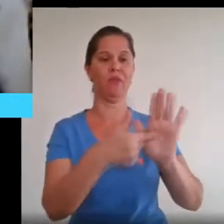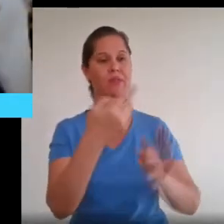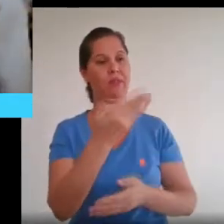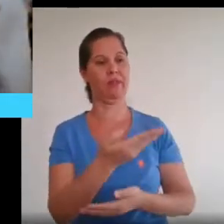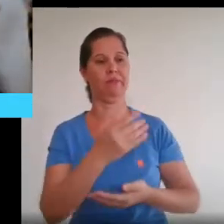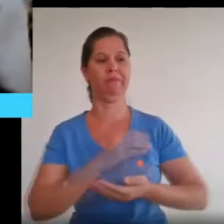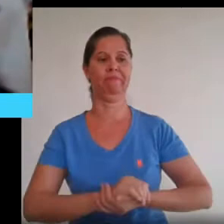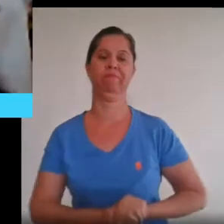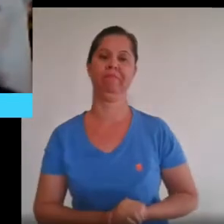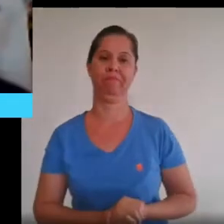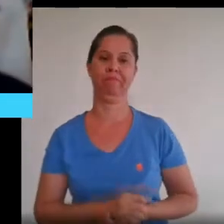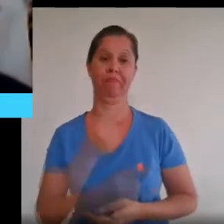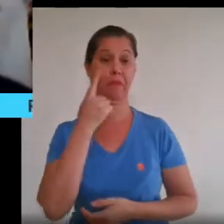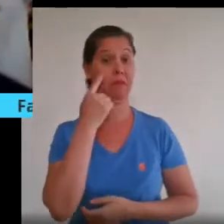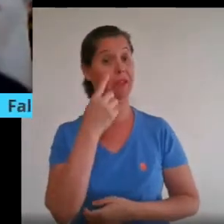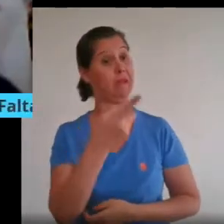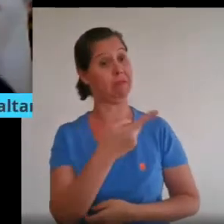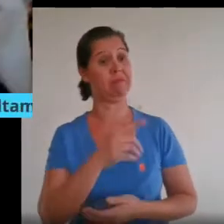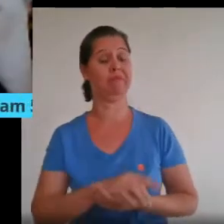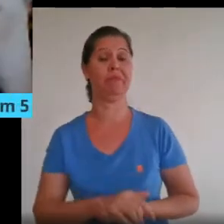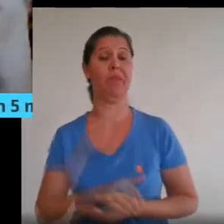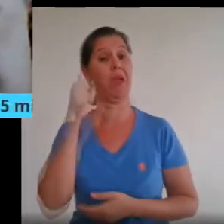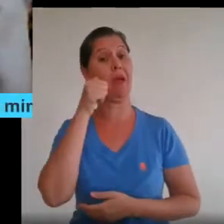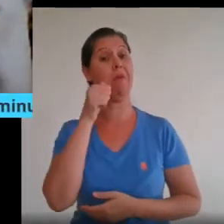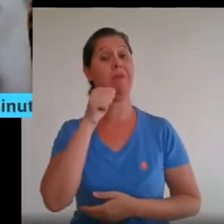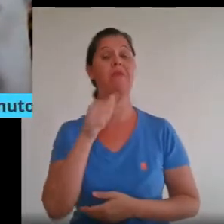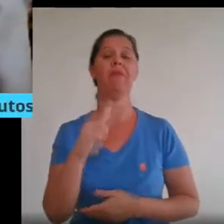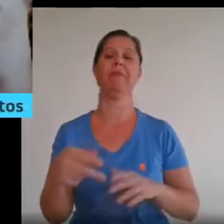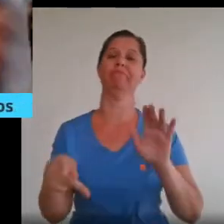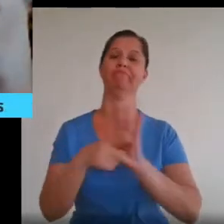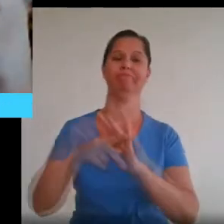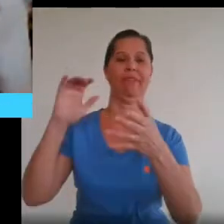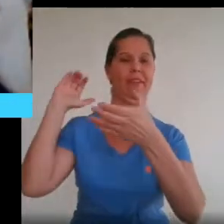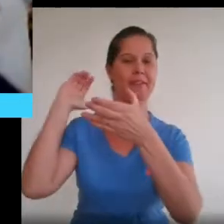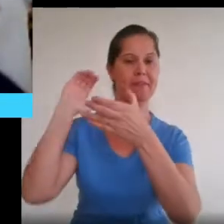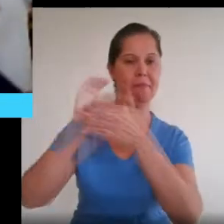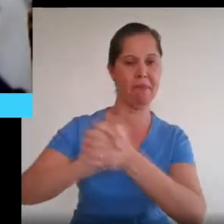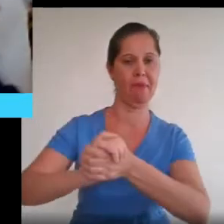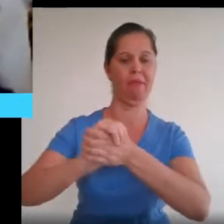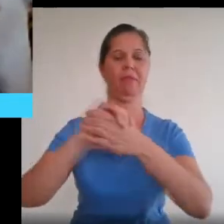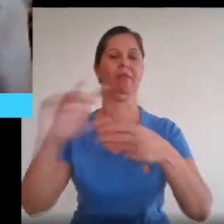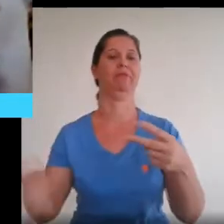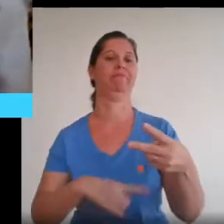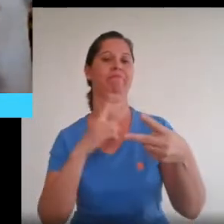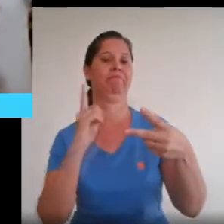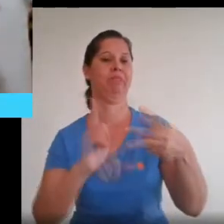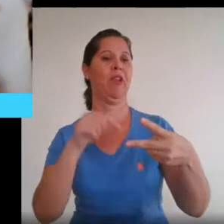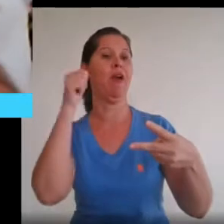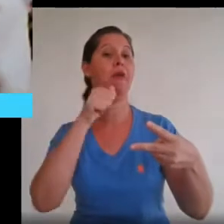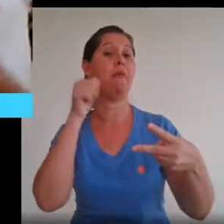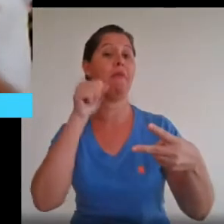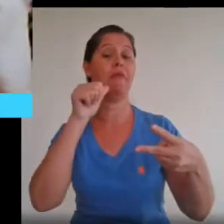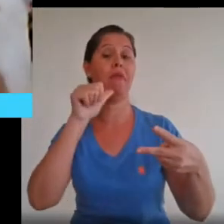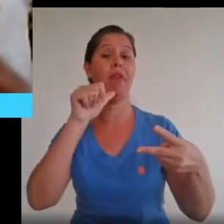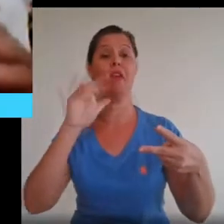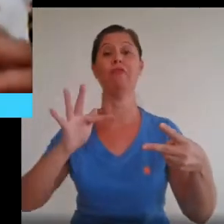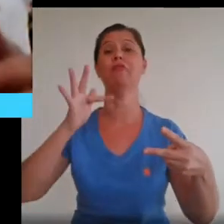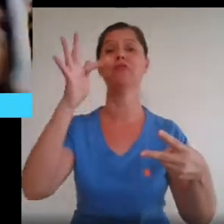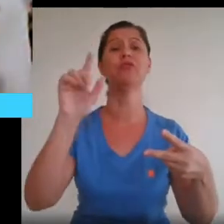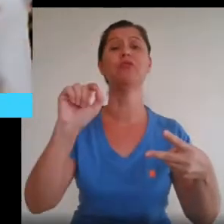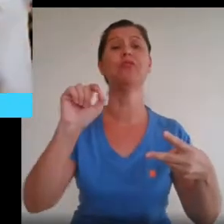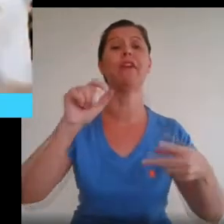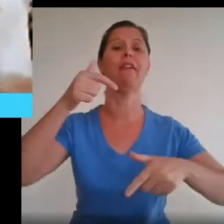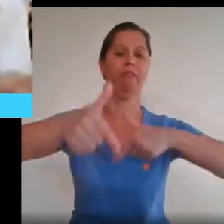vocês estarem vendo, né, ó, a mulher que é destinada ao casamento, a mulher que é destinada